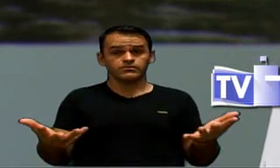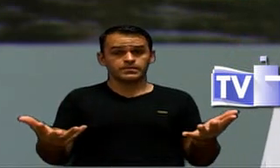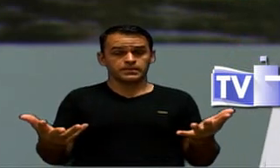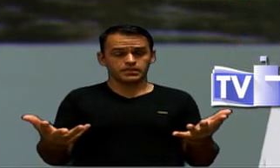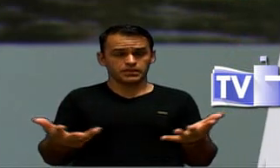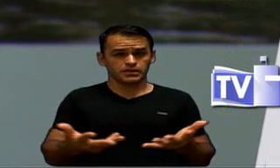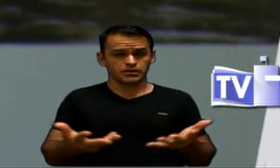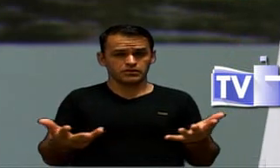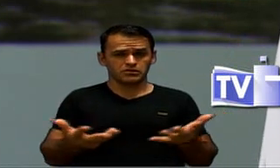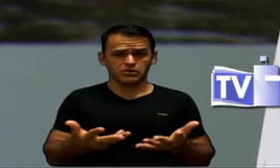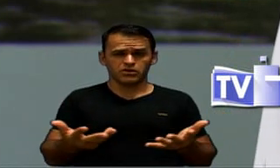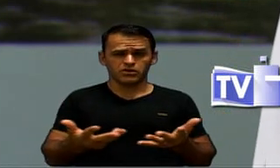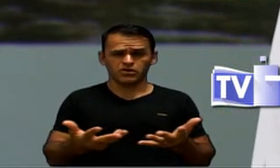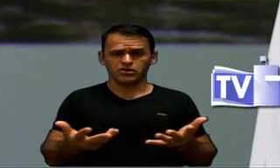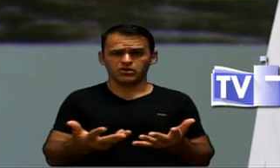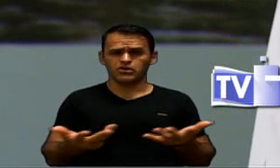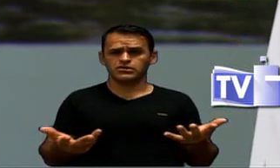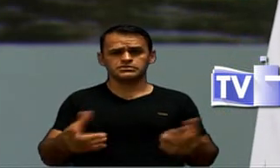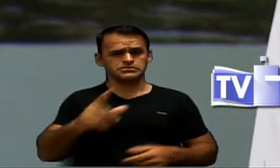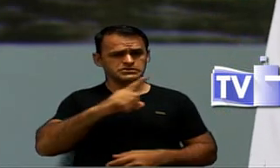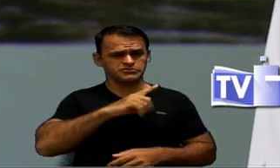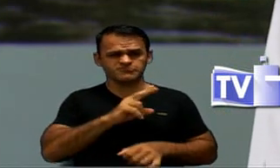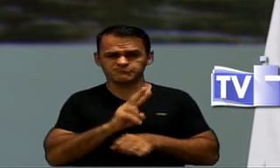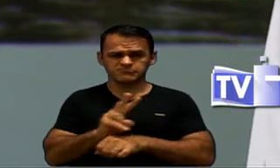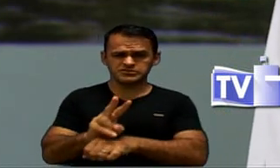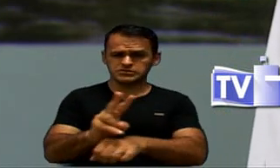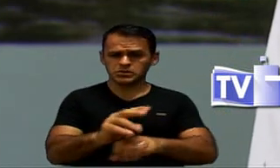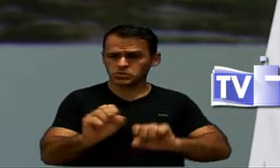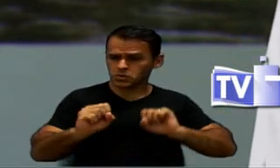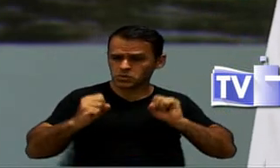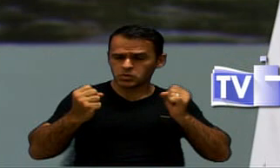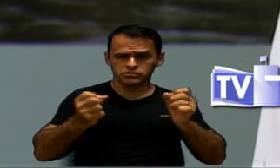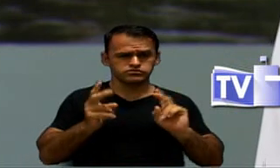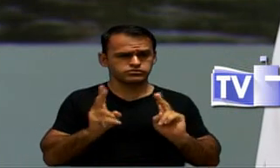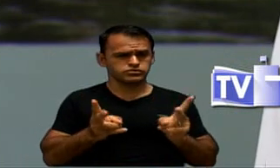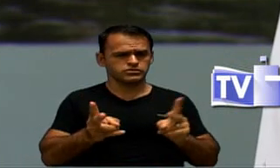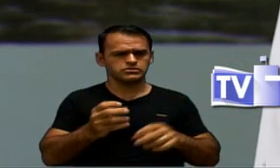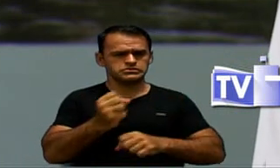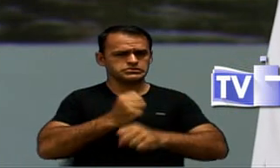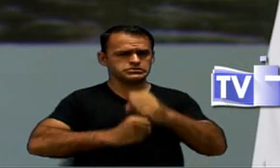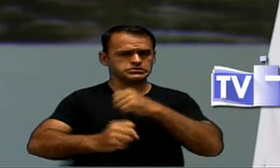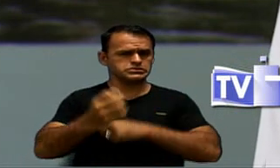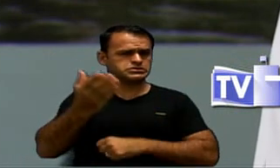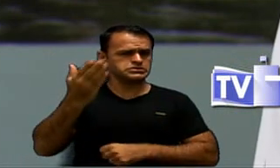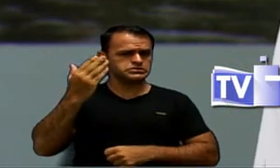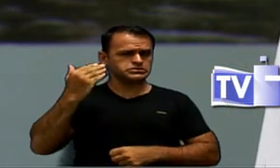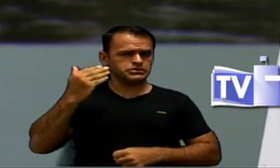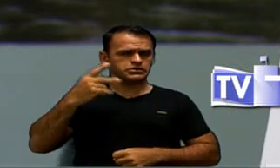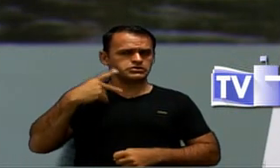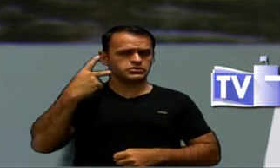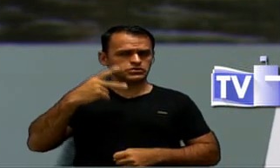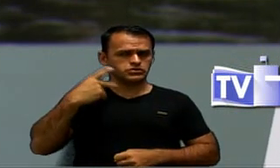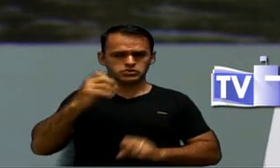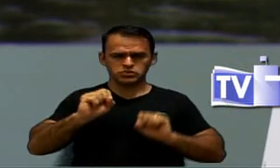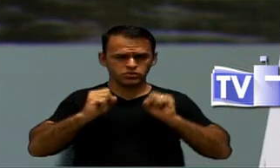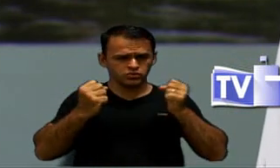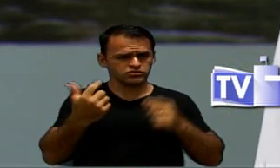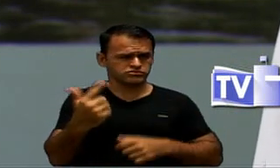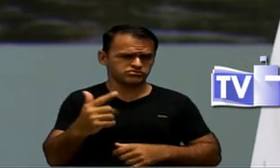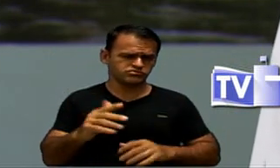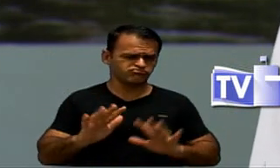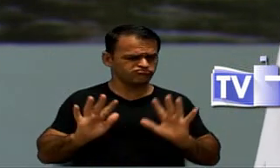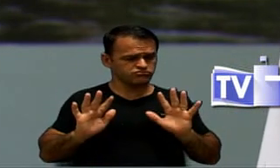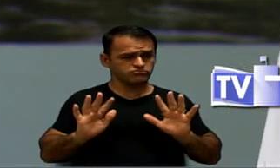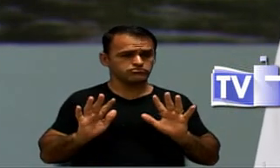uma legislação mais efetiva, atuação mais efetiva, não que os outros anteriores não tivessem, mas até